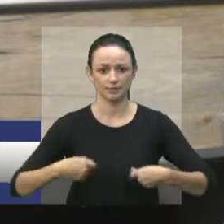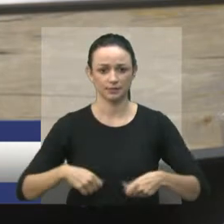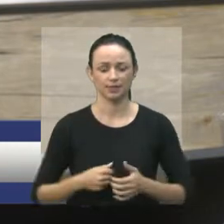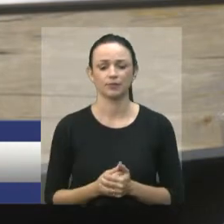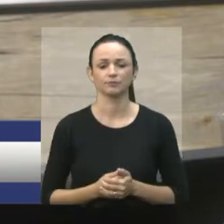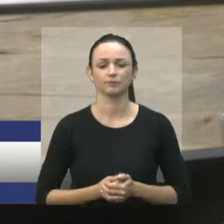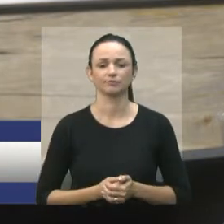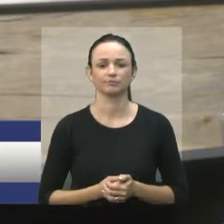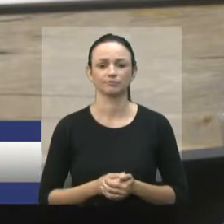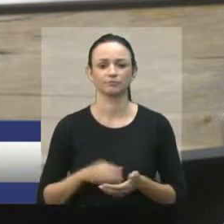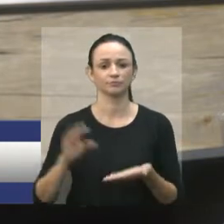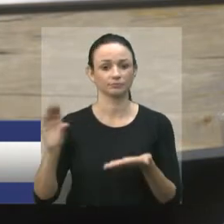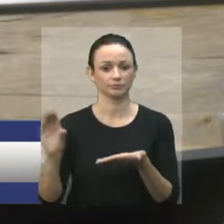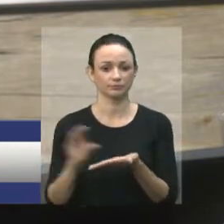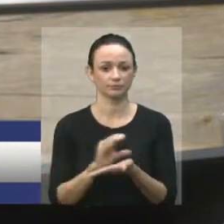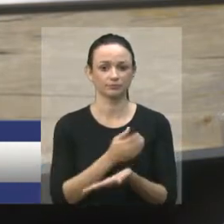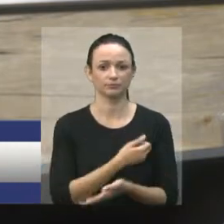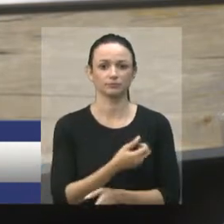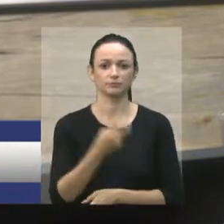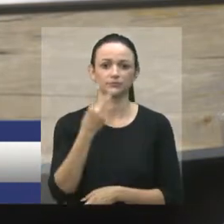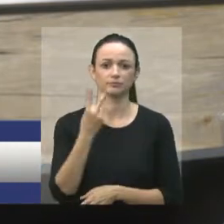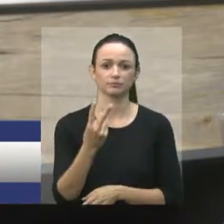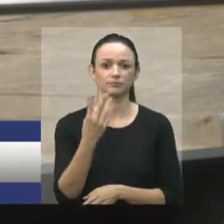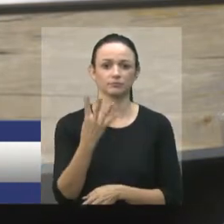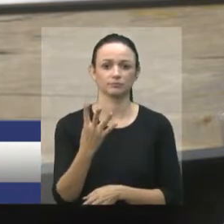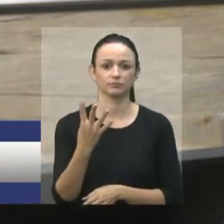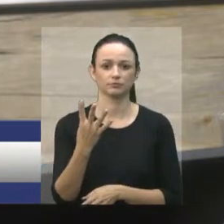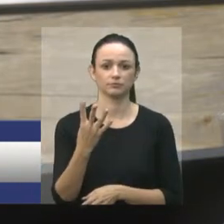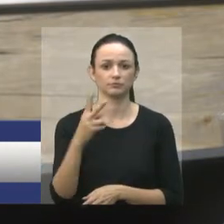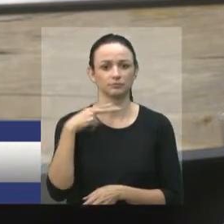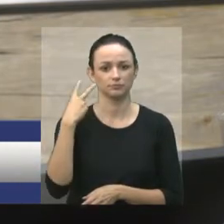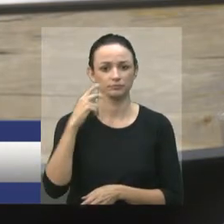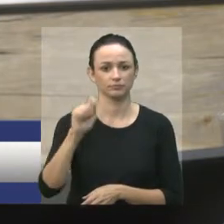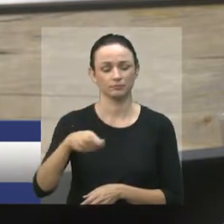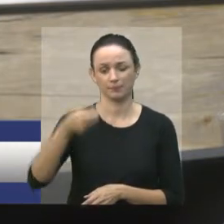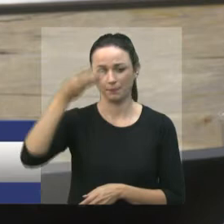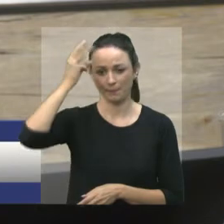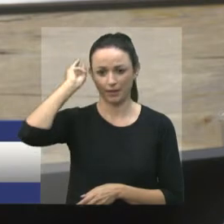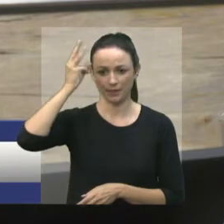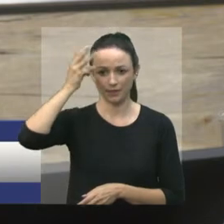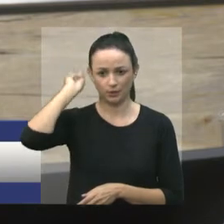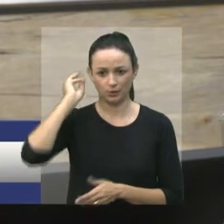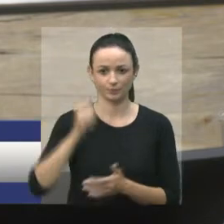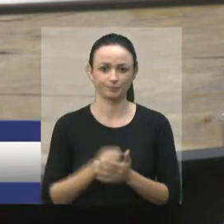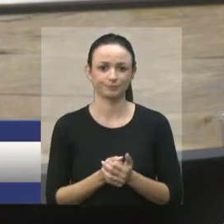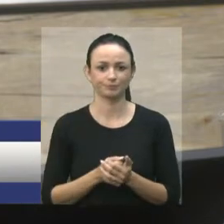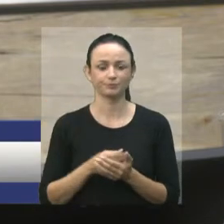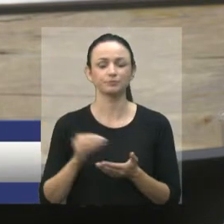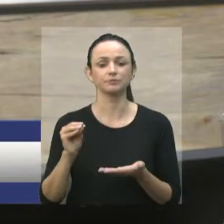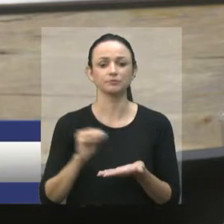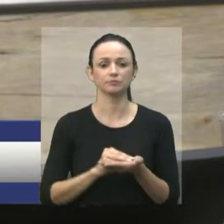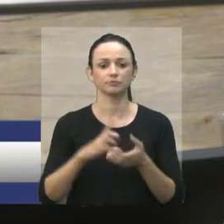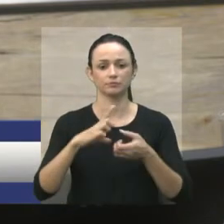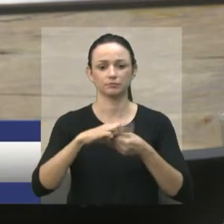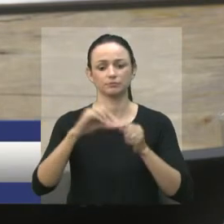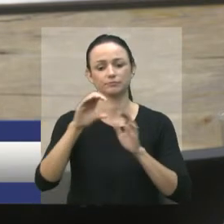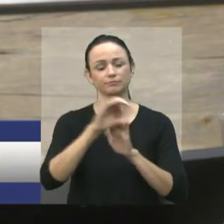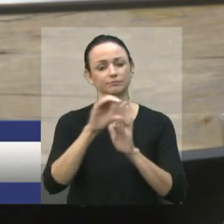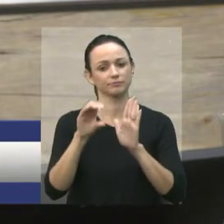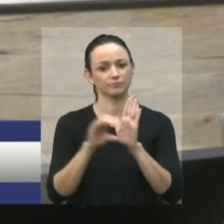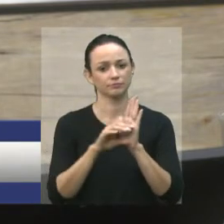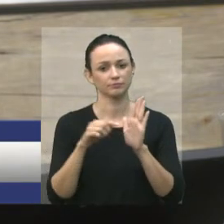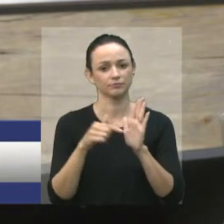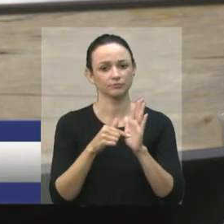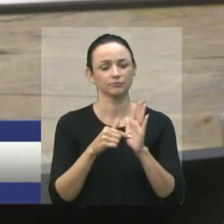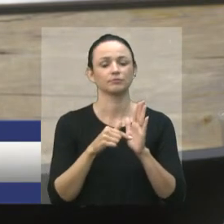necessárias. Emenda número 24, vereador Matheus Turini. Insere artigo no capítulo das disposições